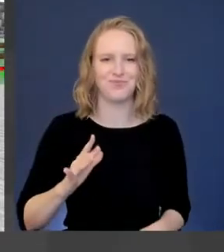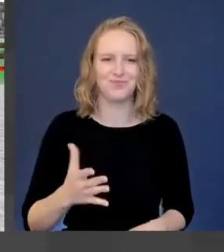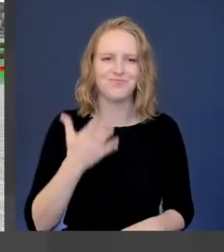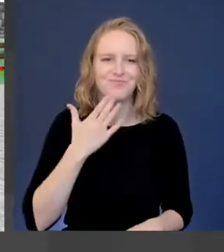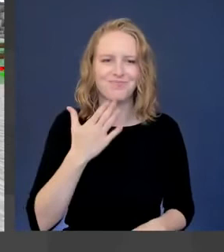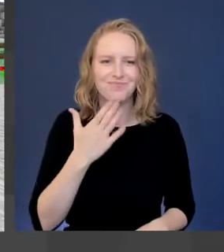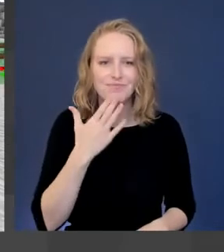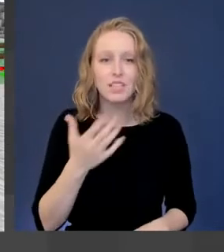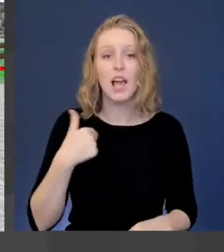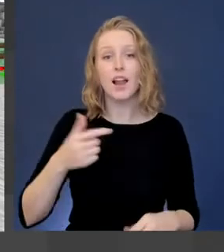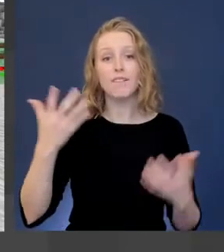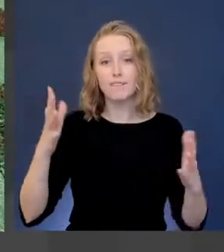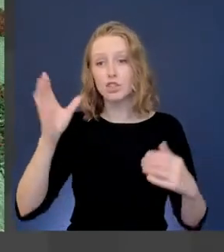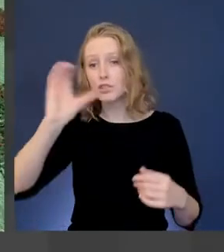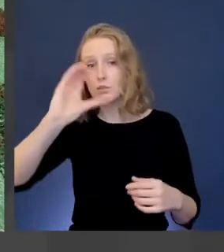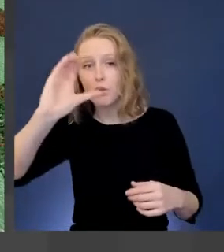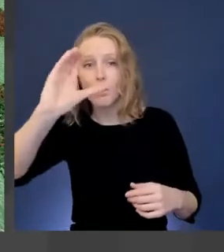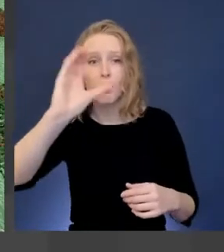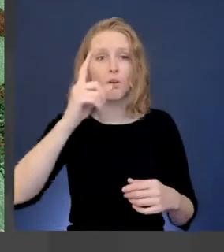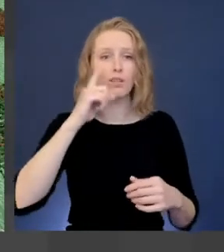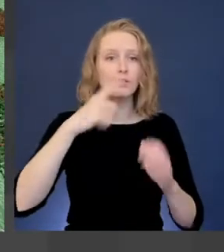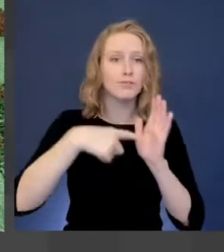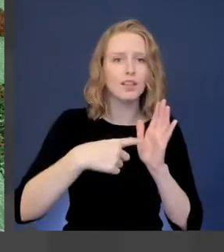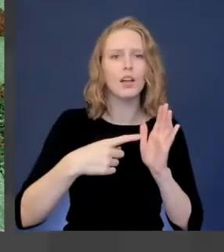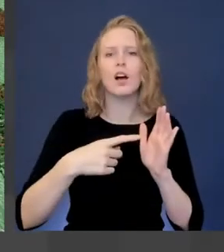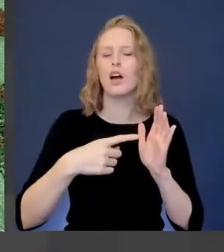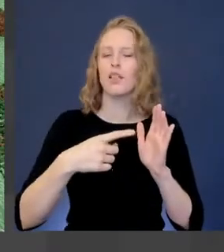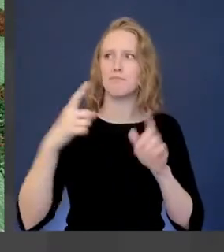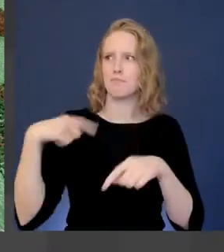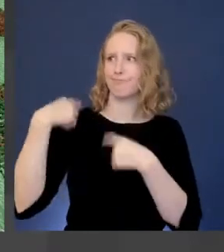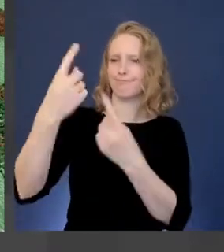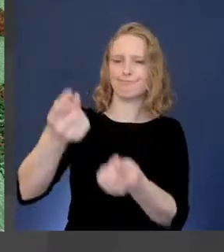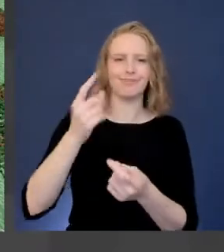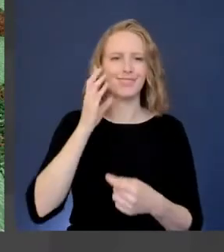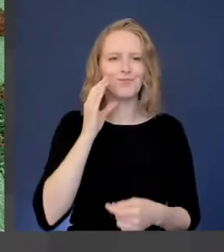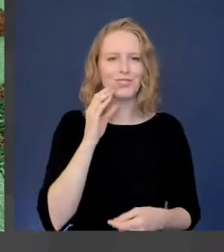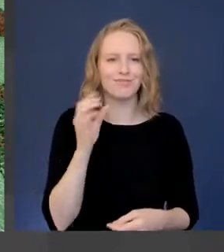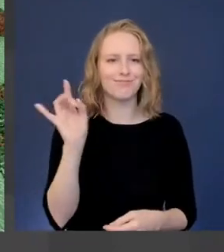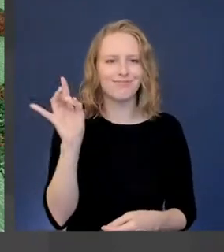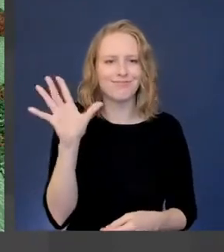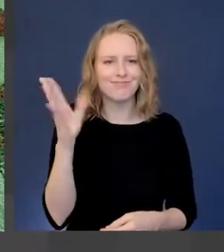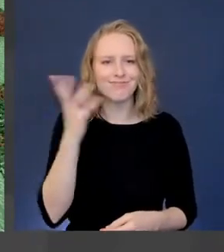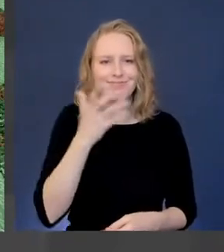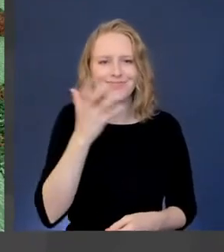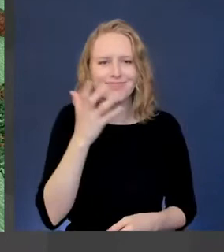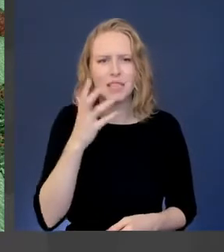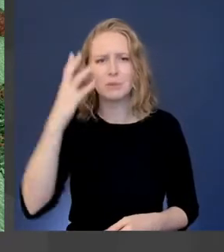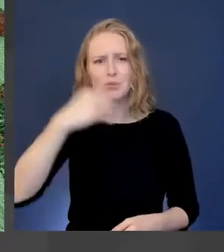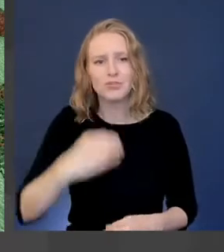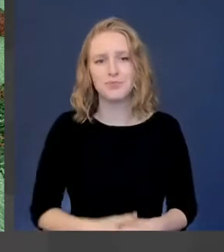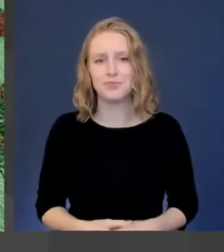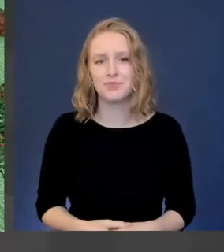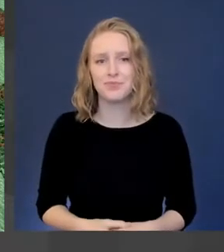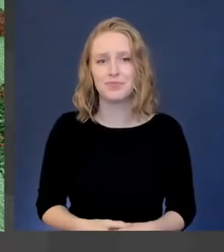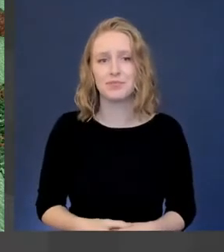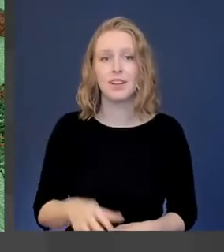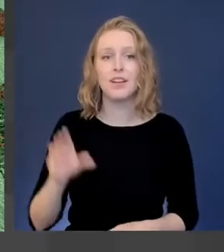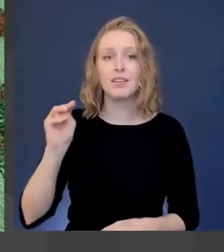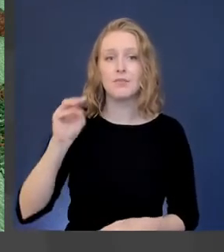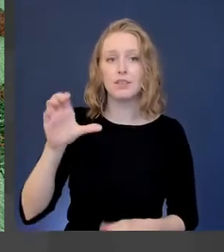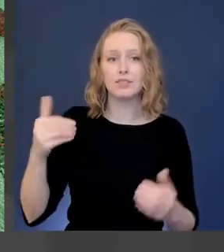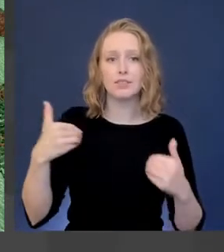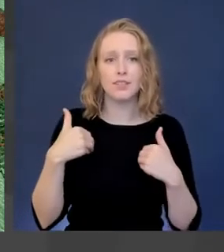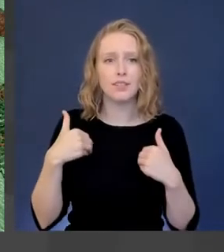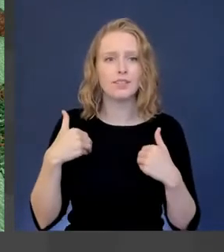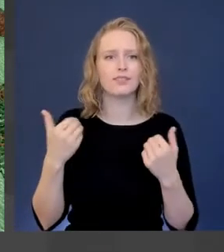muito, então muito obrigada a cada um deles, porque tem sido uma jornada incrível. E é muito bonito realmente você ver toda essa história do Minecraft, tudo que o Minecraft tem. E eu só quis mostrar um